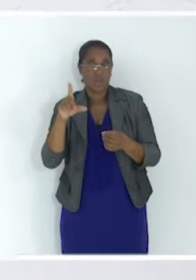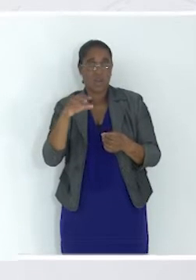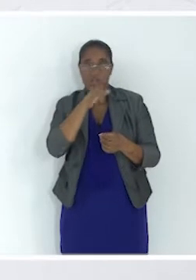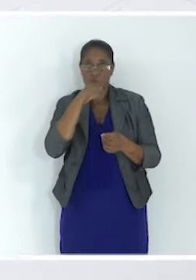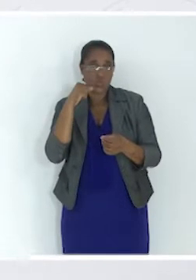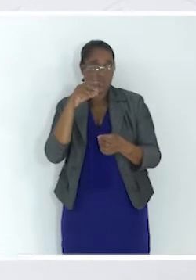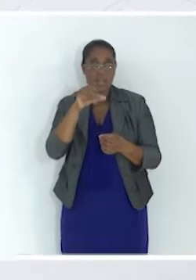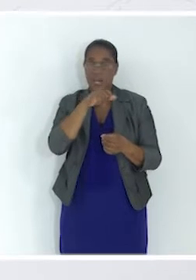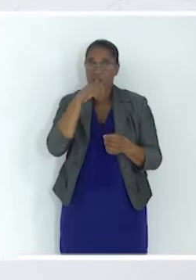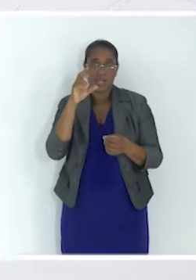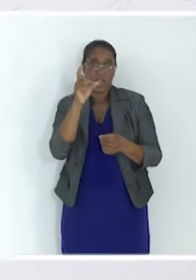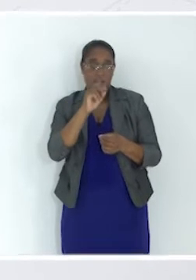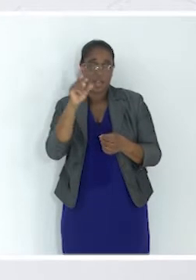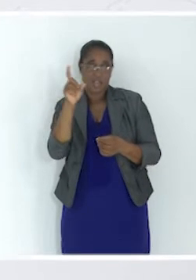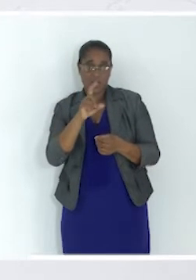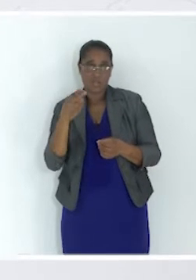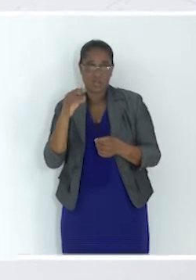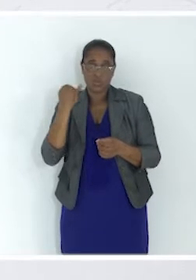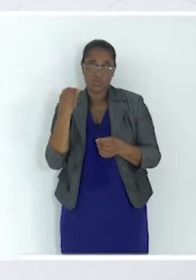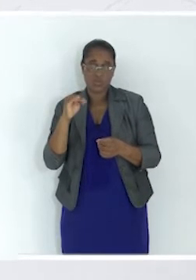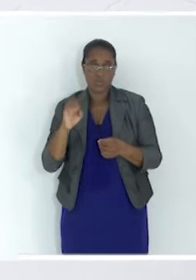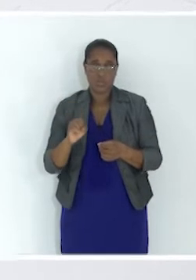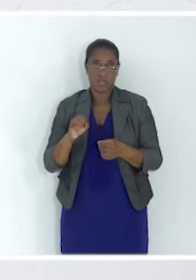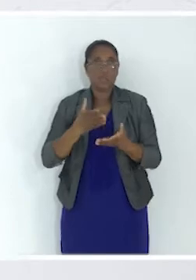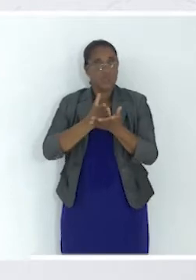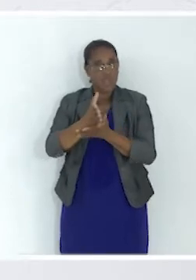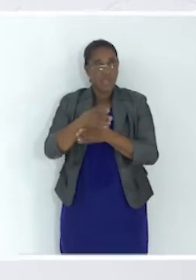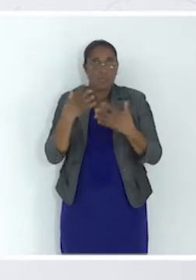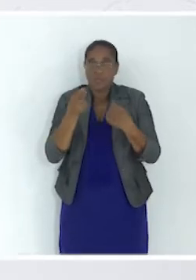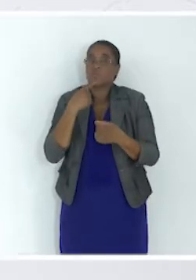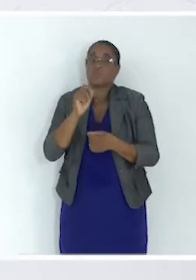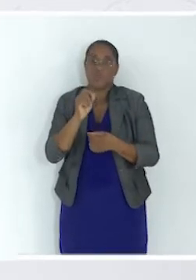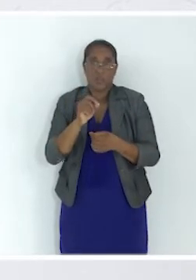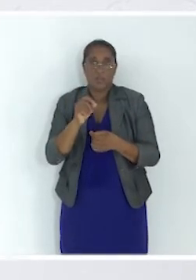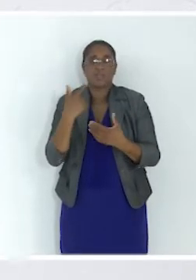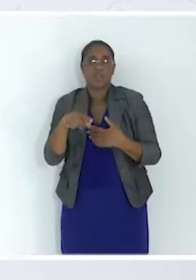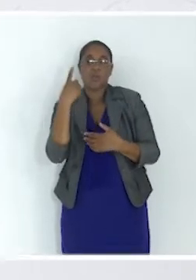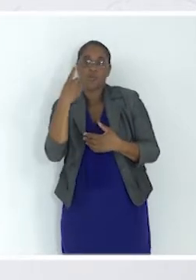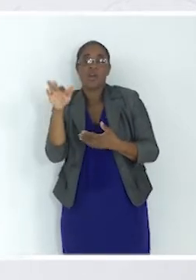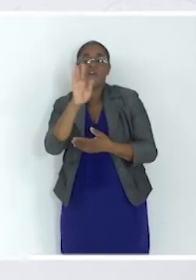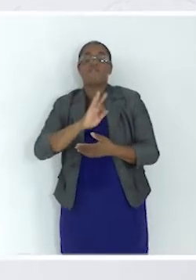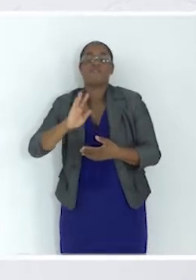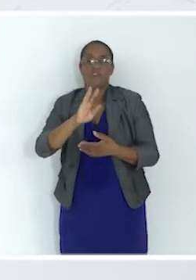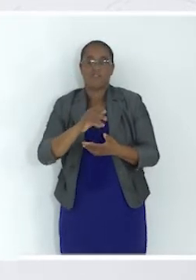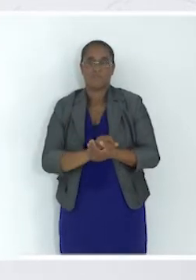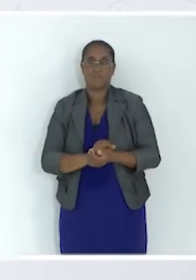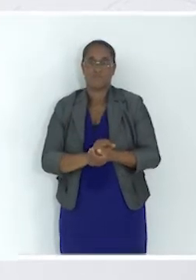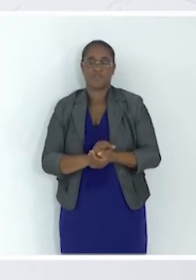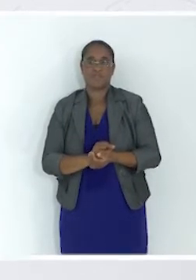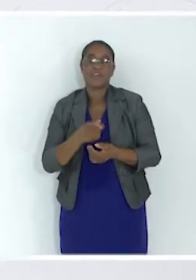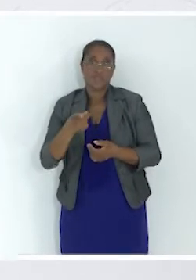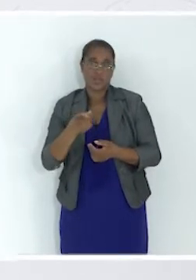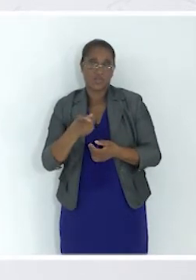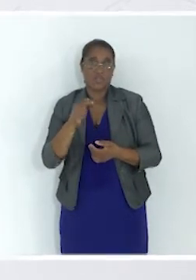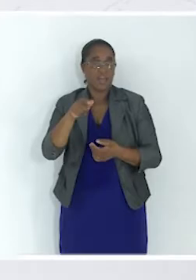Certos nomes têm uma única forma, uniforme. Isto é, tanto para o singular como para o